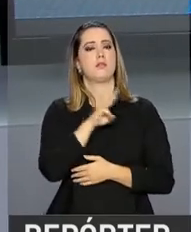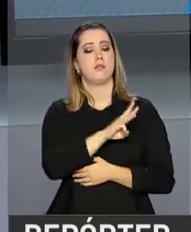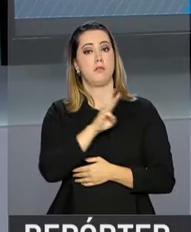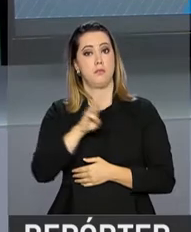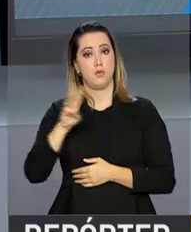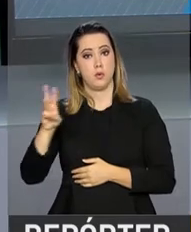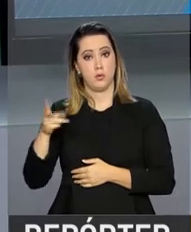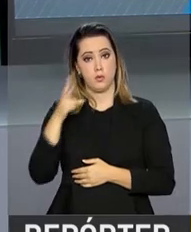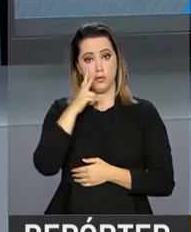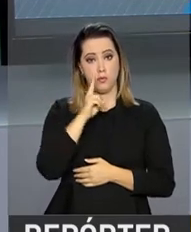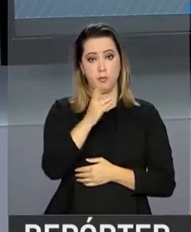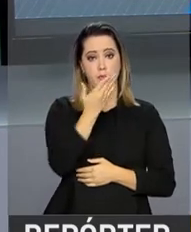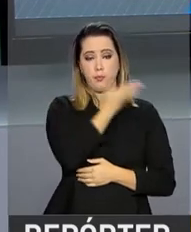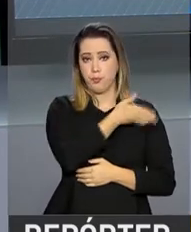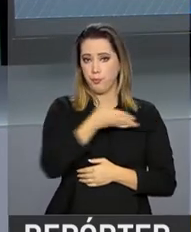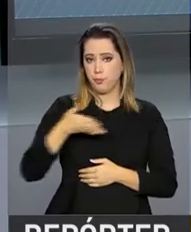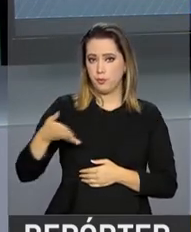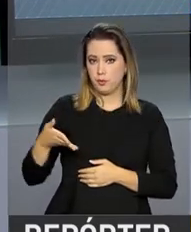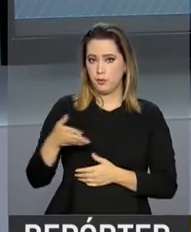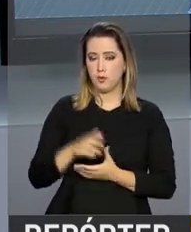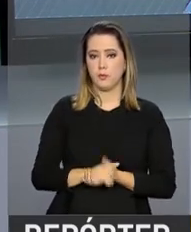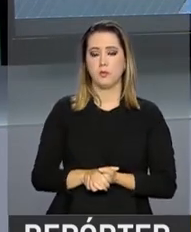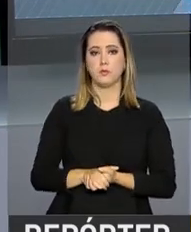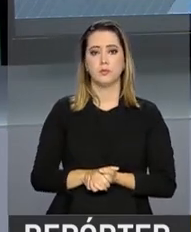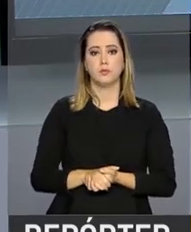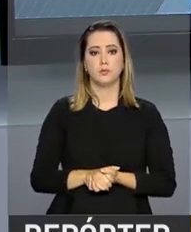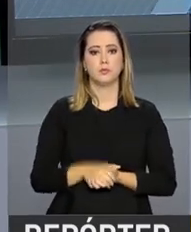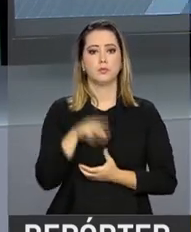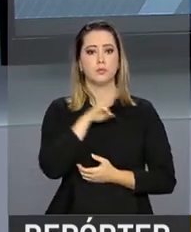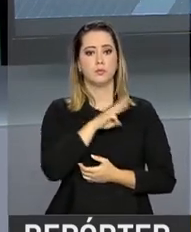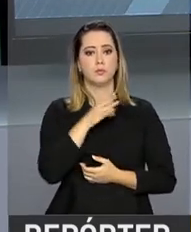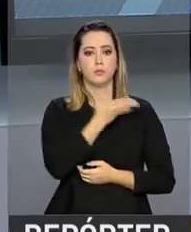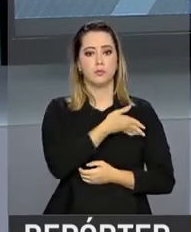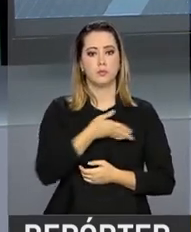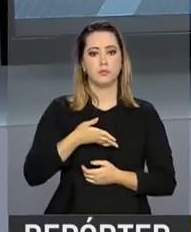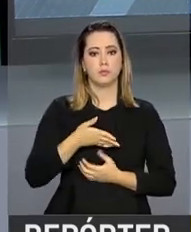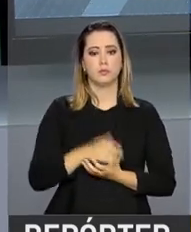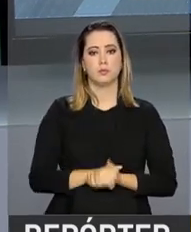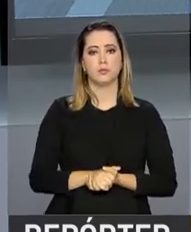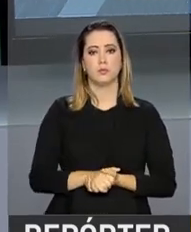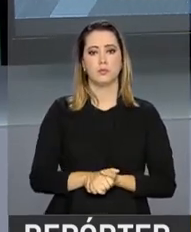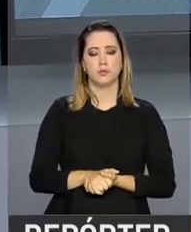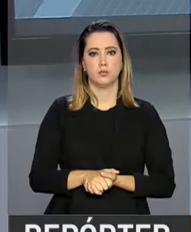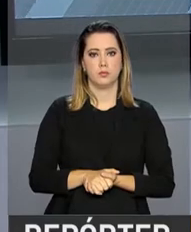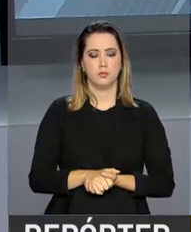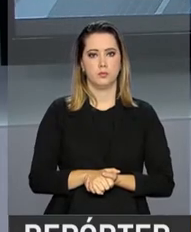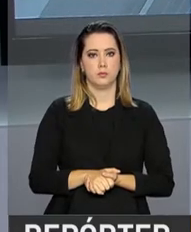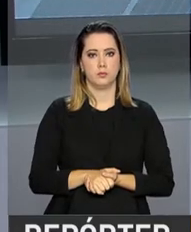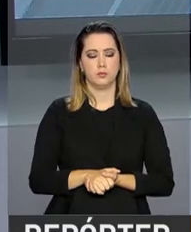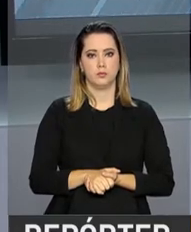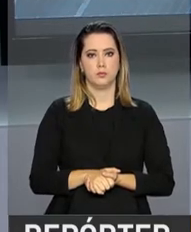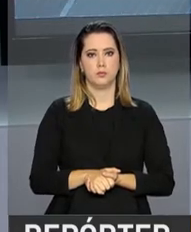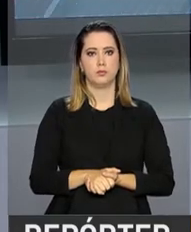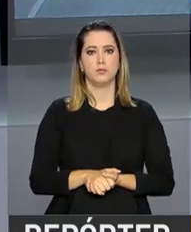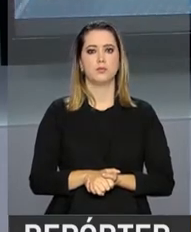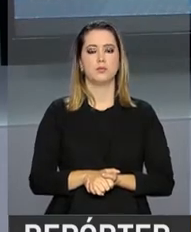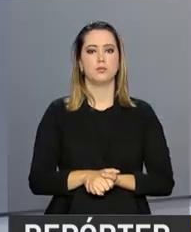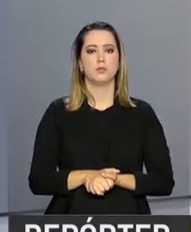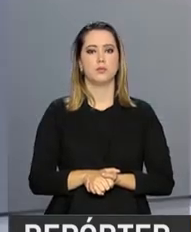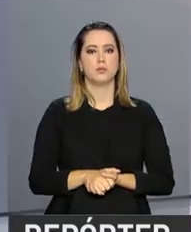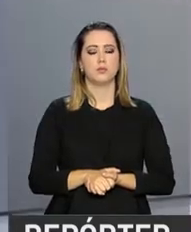financeiras credenciadas pode ser consultada em www ponto sudeco ponto gov.br